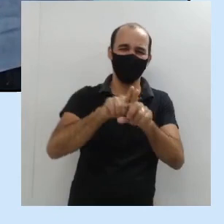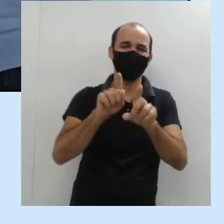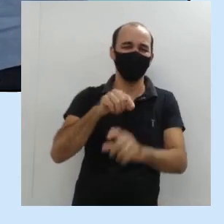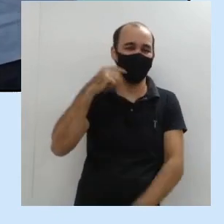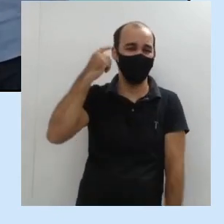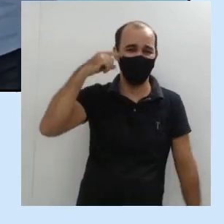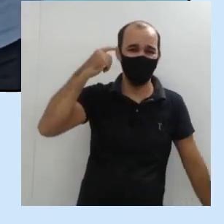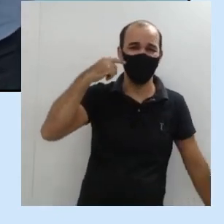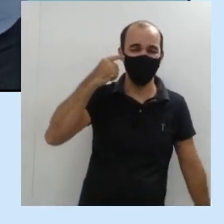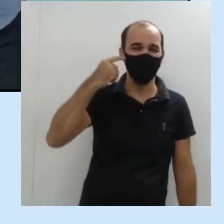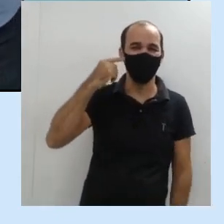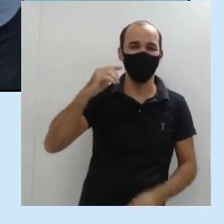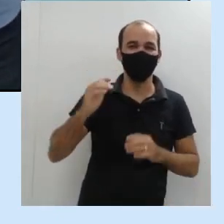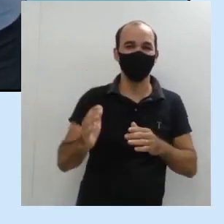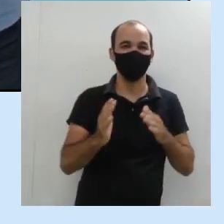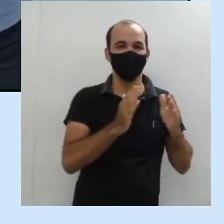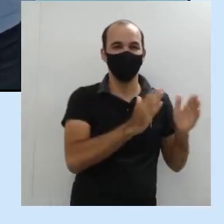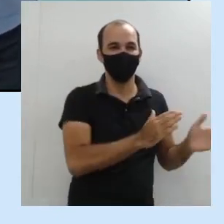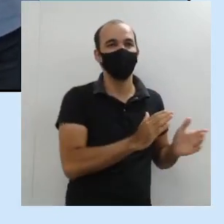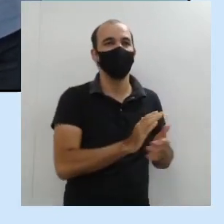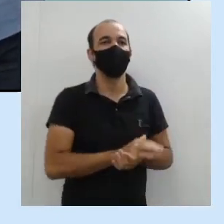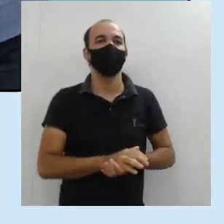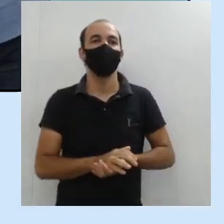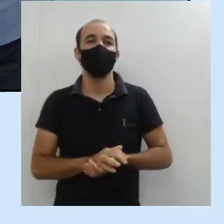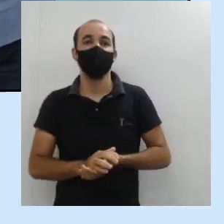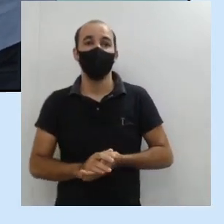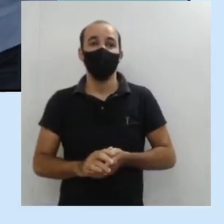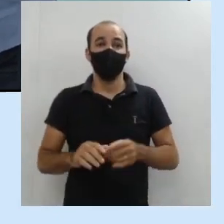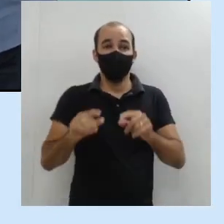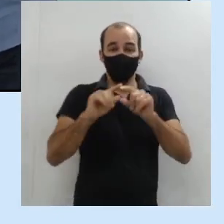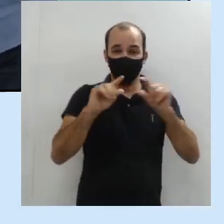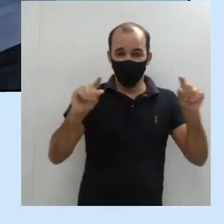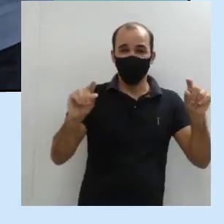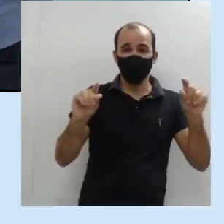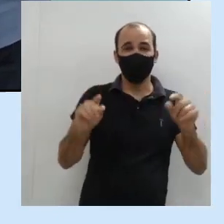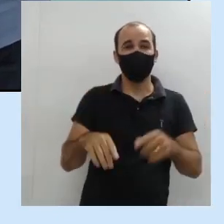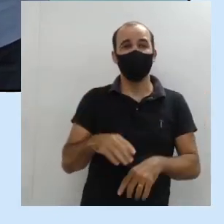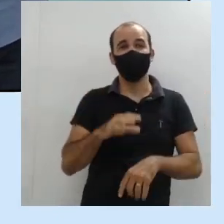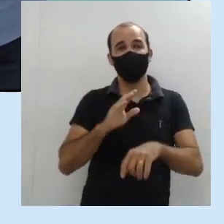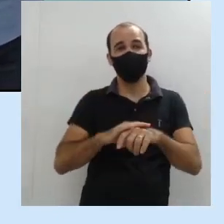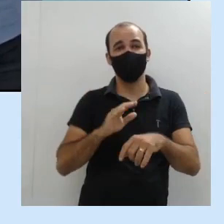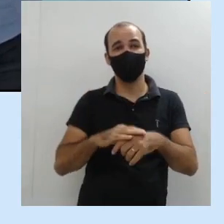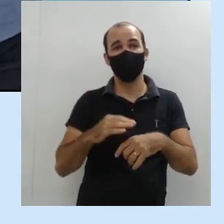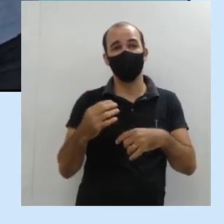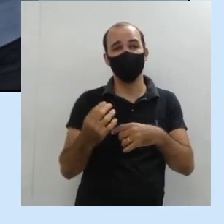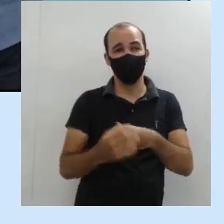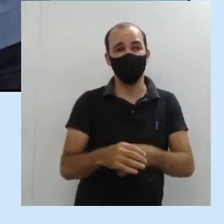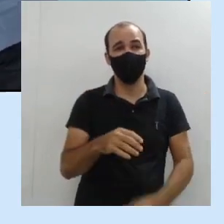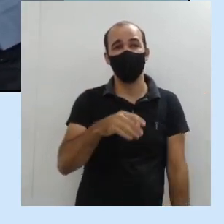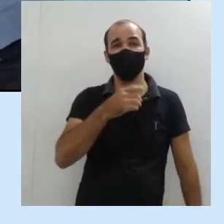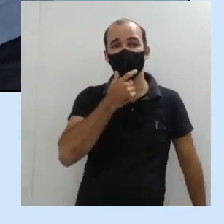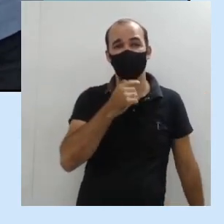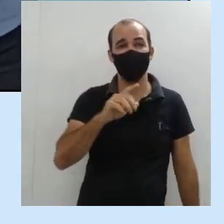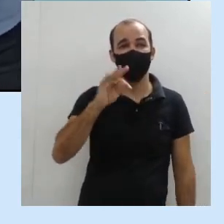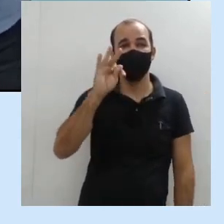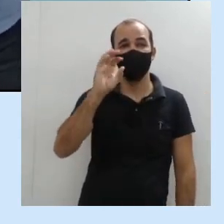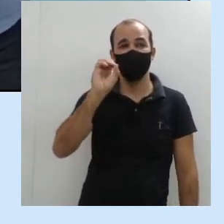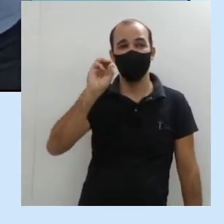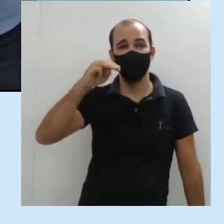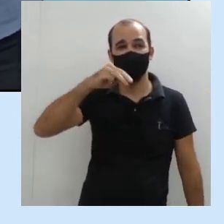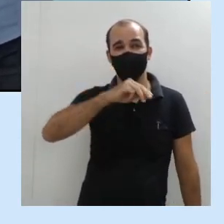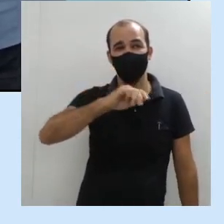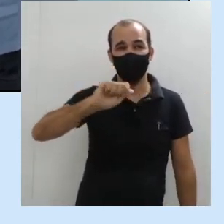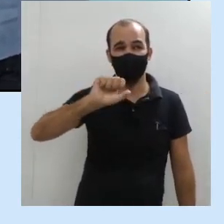esse contexto aqui, né, de mais atual em relação à questão da loucura, do ponto de vista positivo ou negativo,